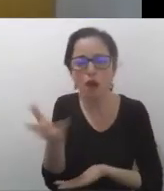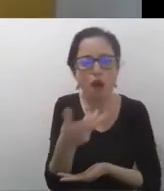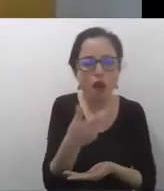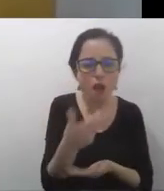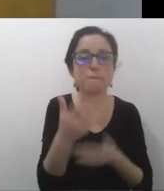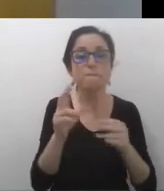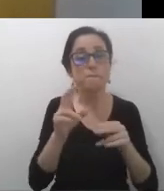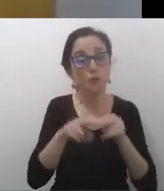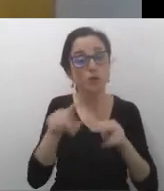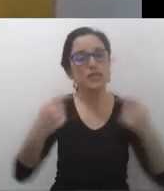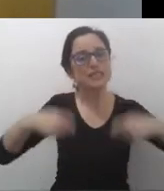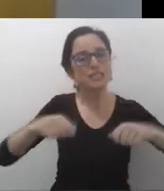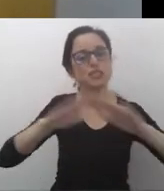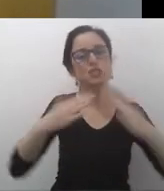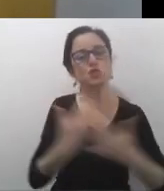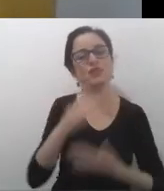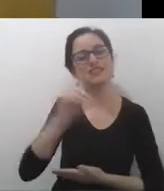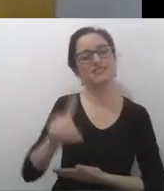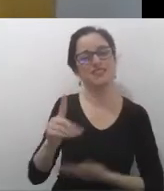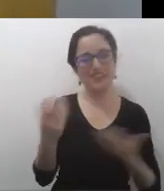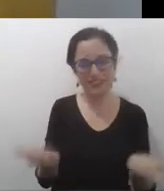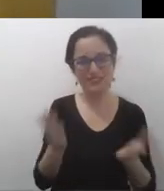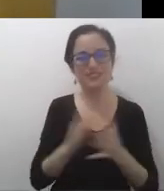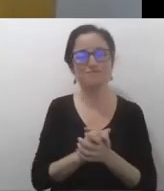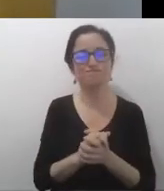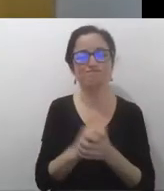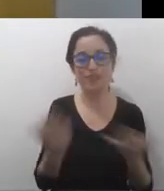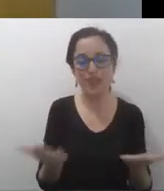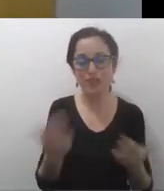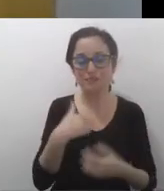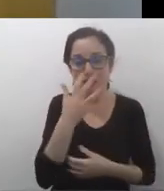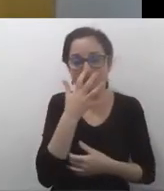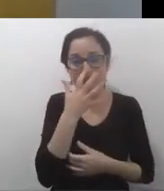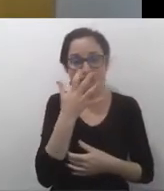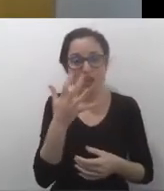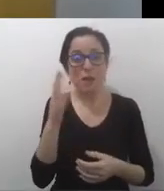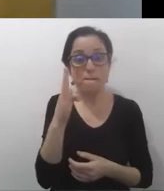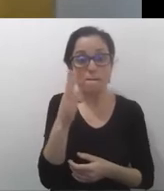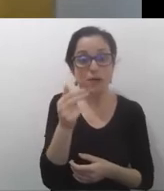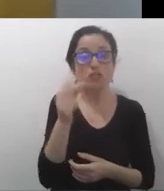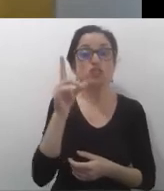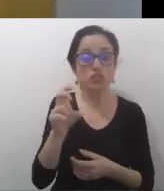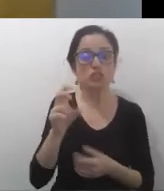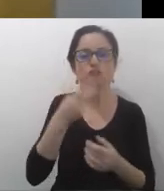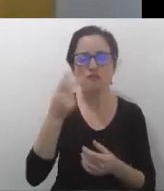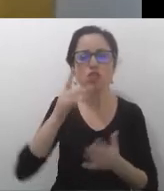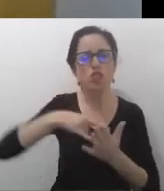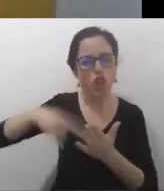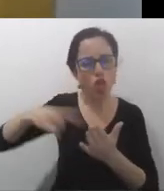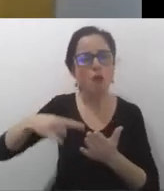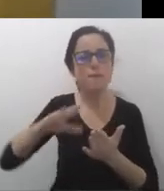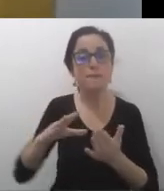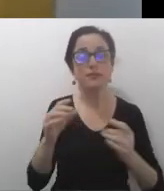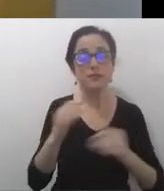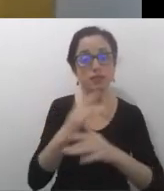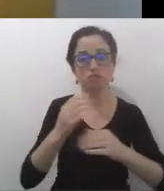equilibrada, etc. E para isso era necessária uma escola de design, né? Então, é um espanto, o Bardi fala isso em vários documentos, como